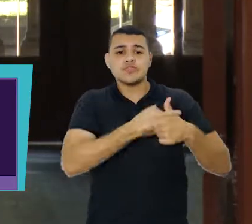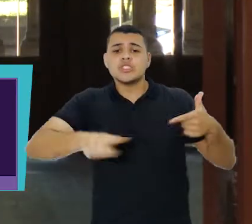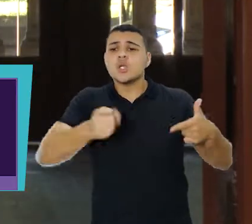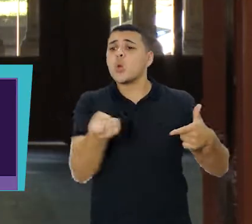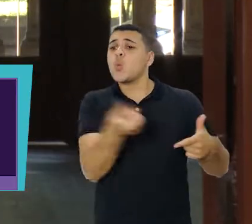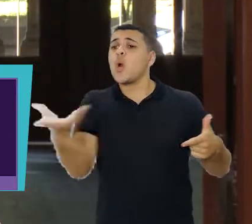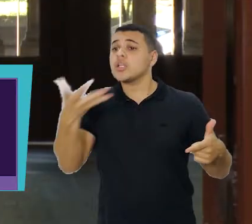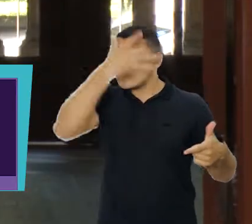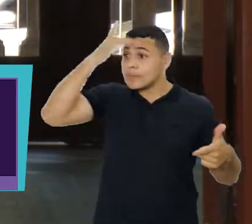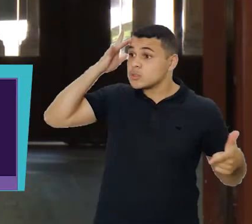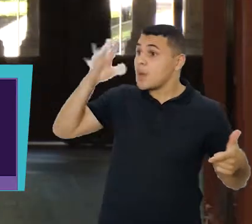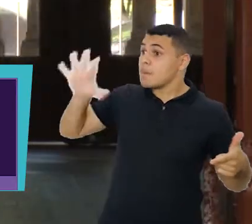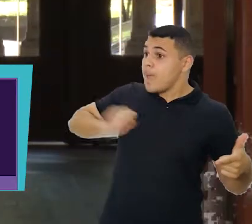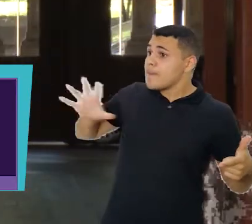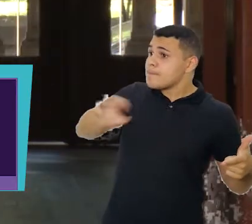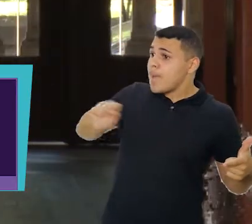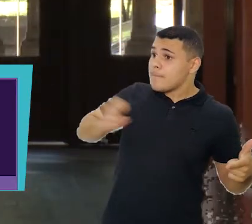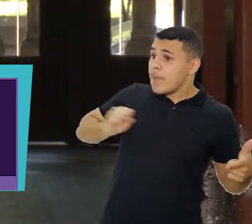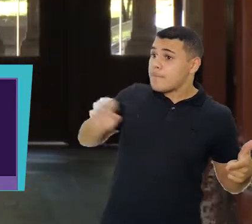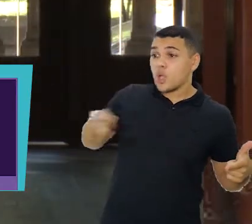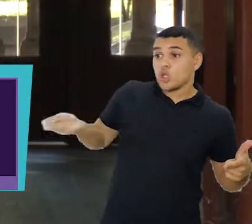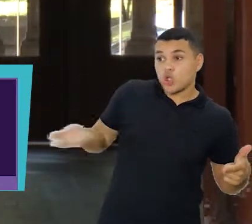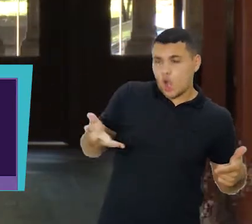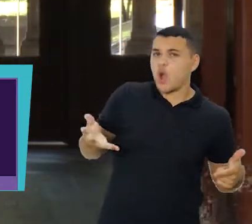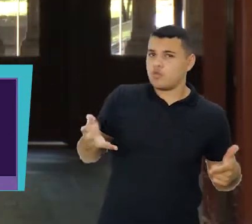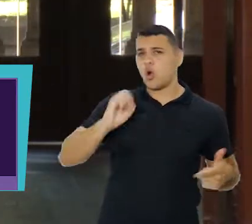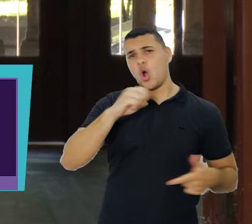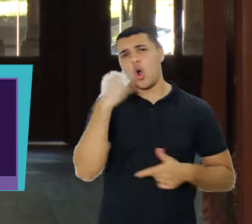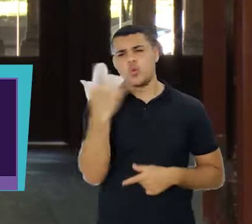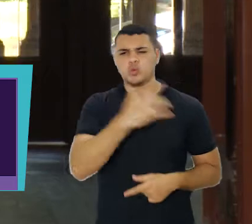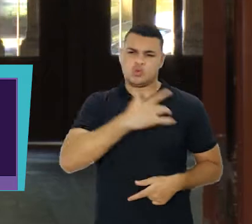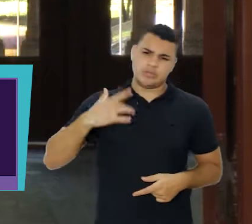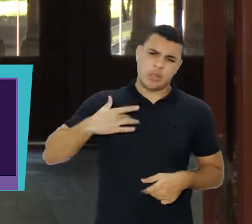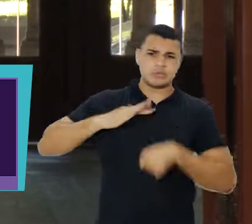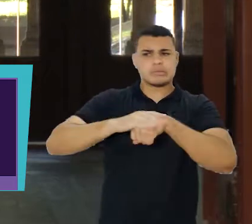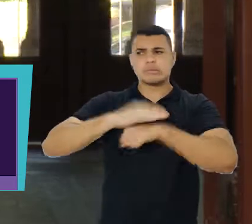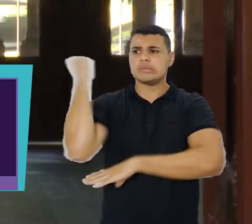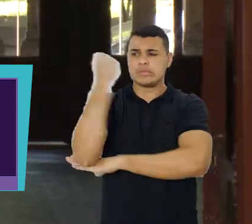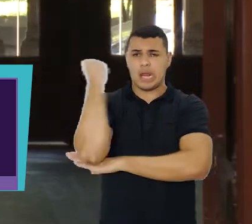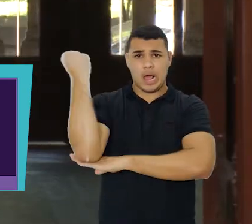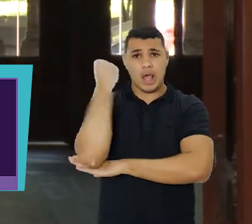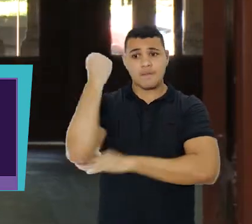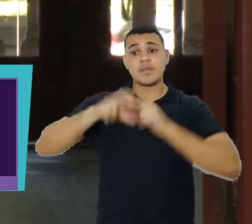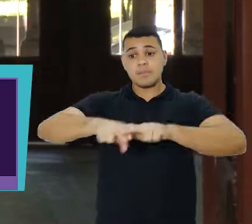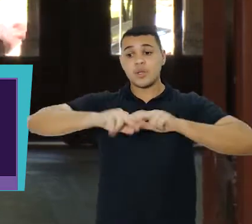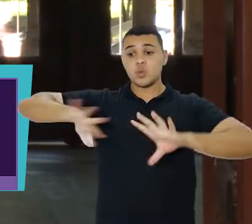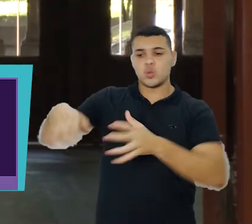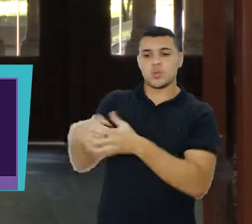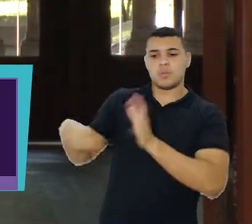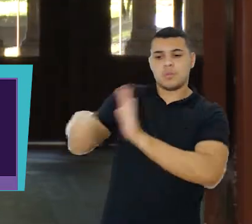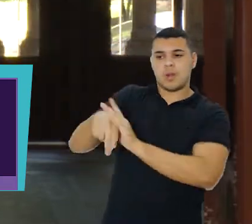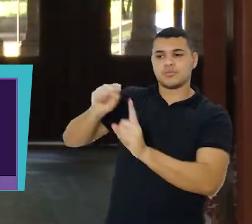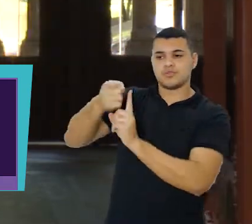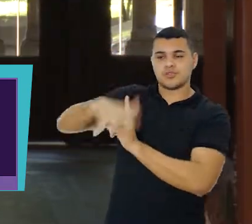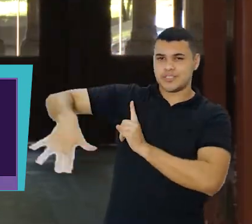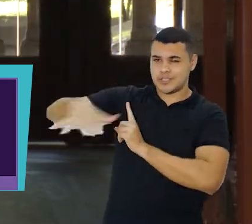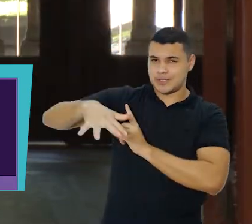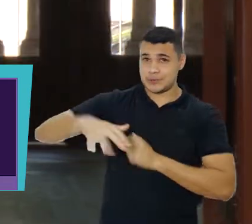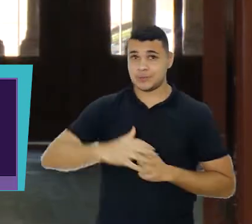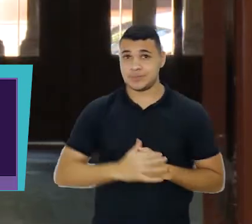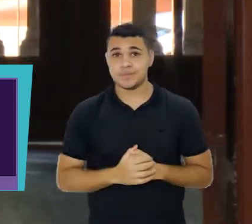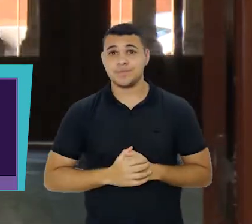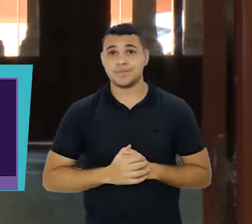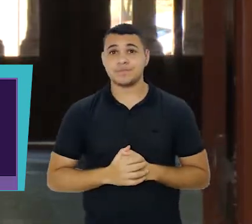dividindo o número de casos novos de uma doença, de um agravo, né, pelo conjunto da população.